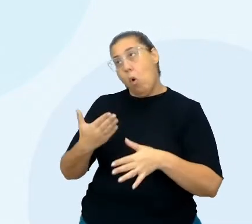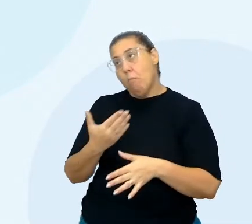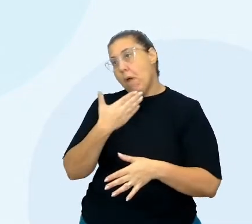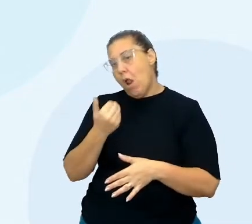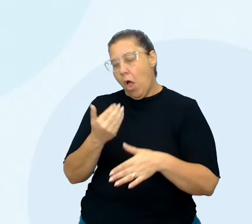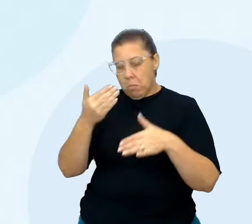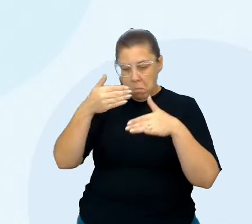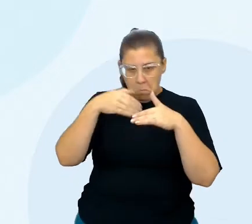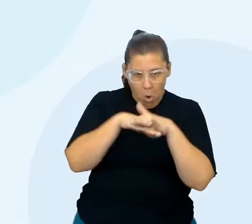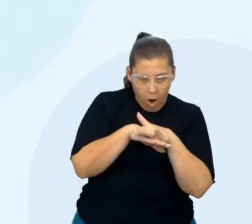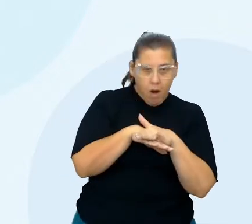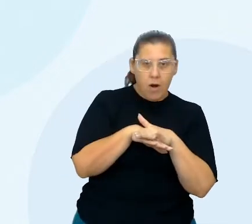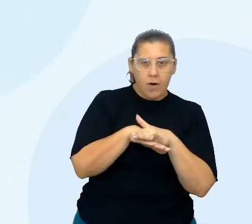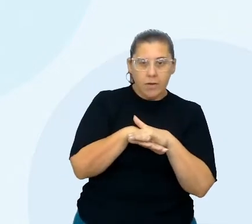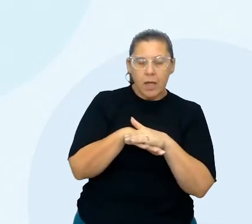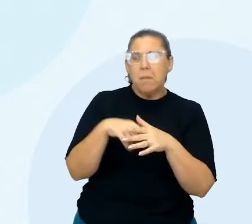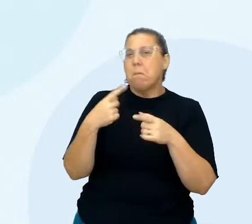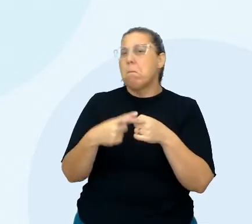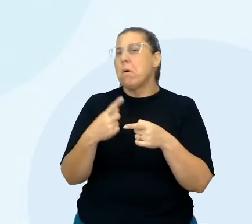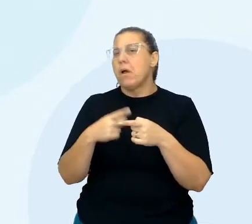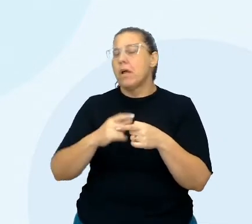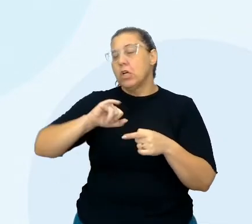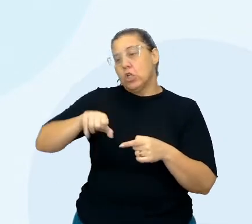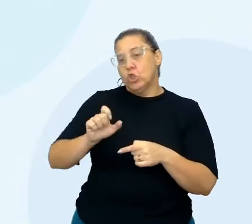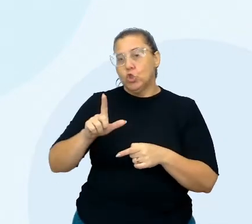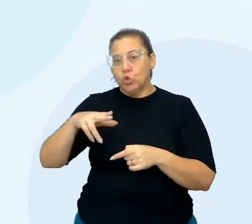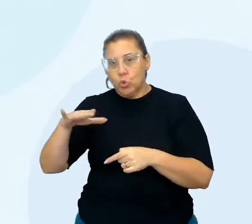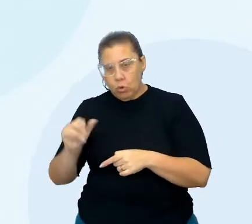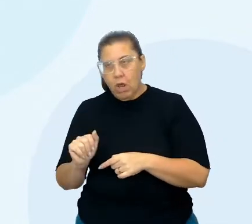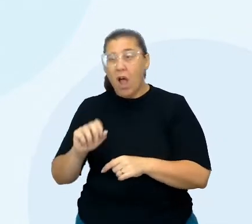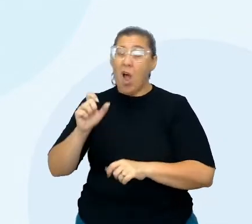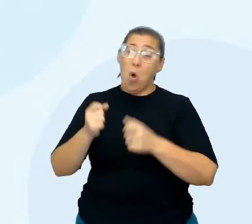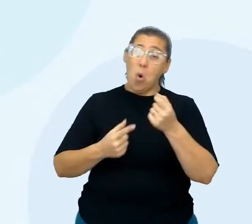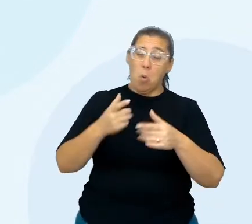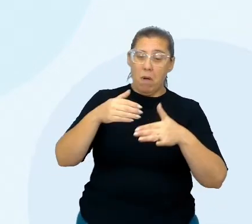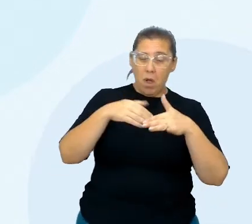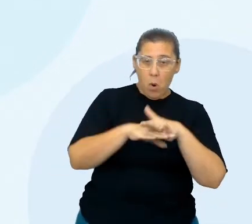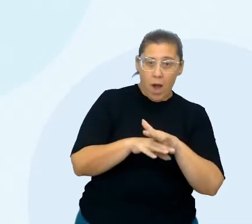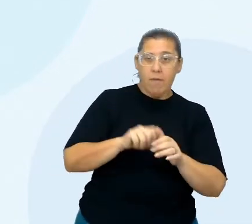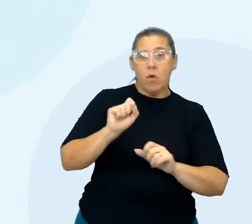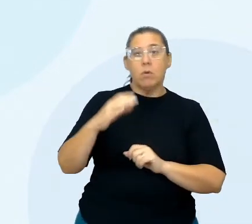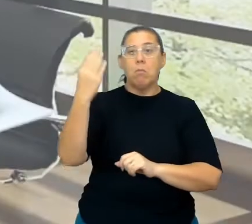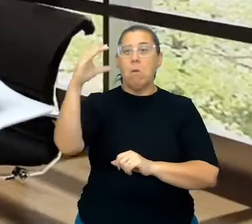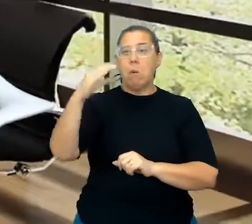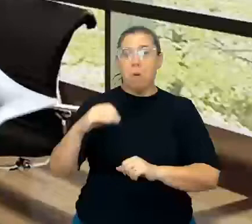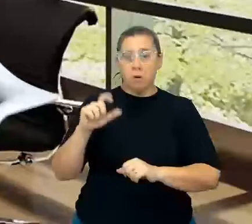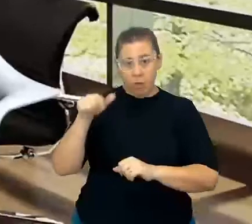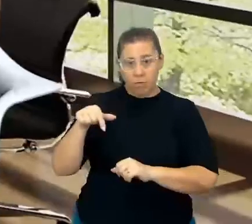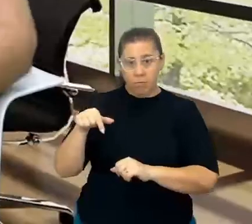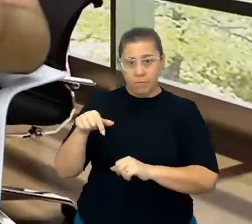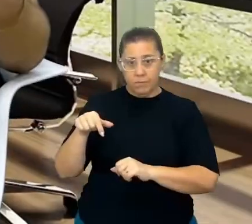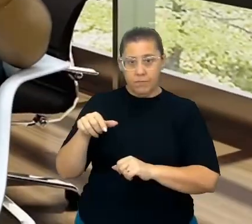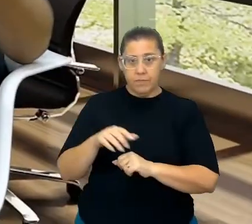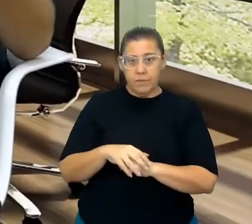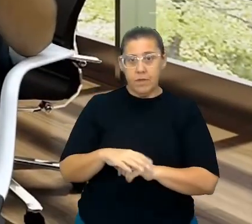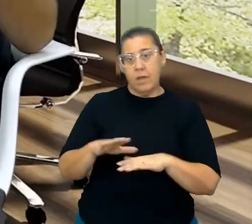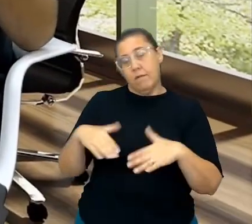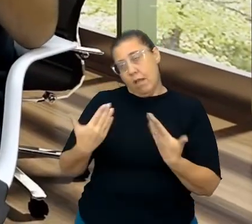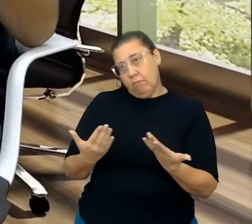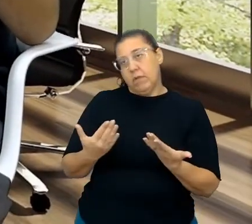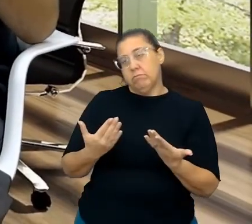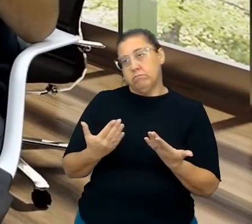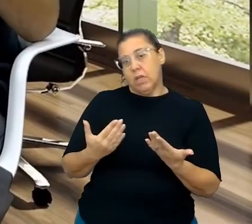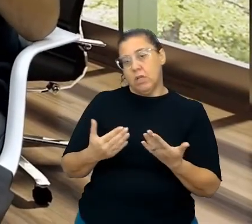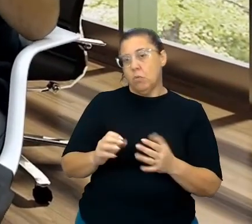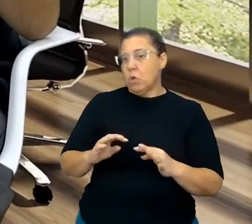guardar elas e por quê? A Júlia colocou aqui pra gente que ela tem algumas que ela guarda e tem outras que ela posta, não é isso, Júlia? É. Que a gente faz um processo,